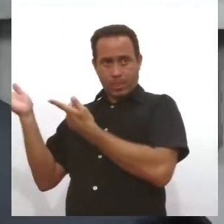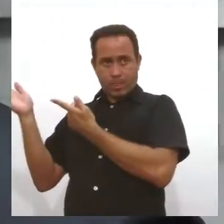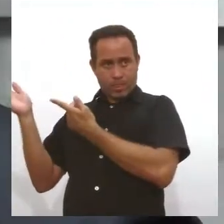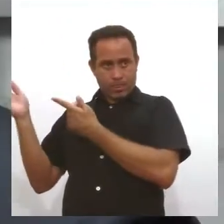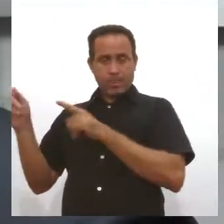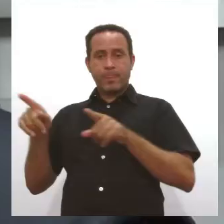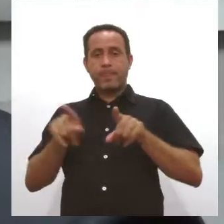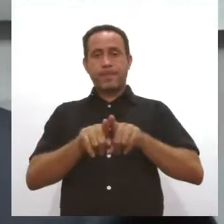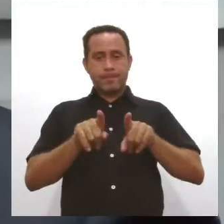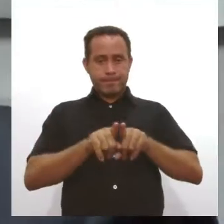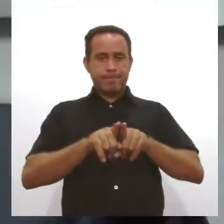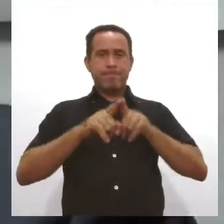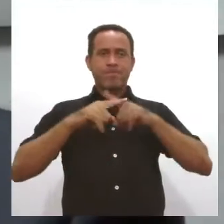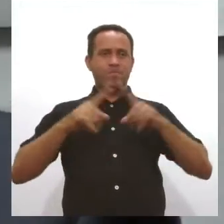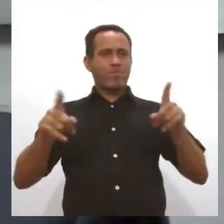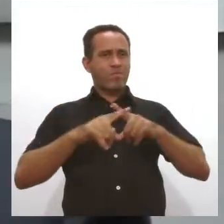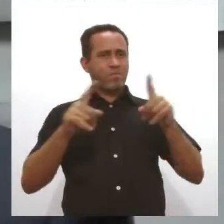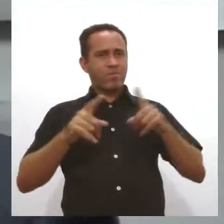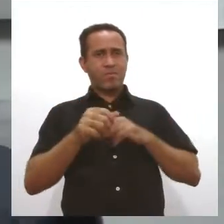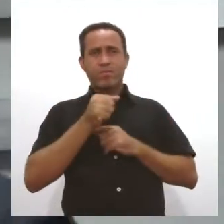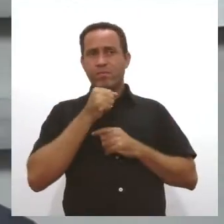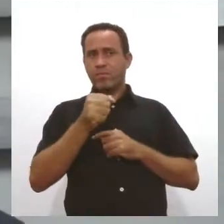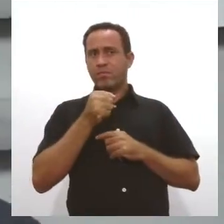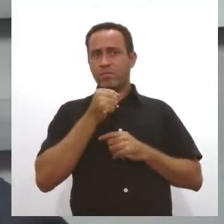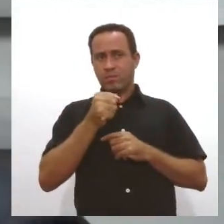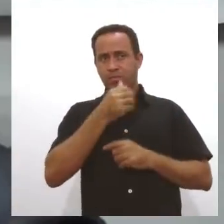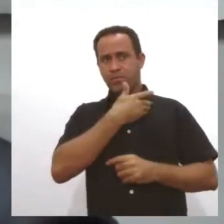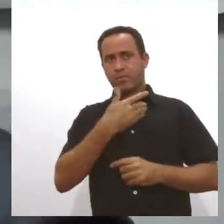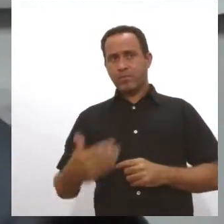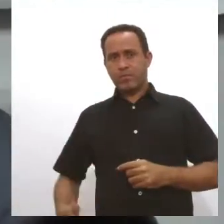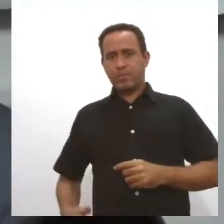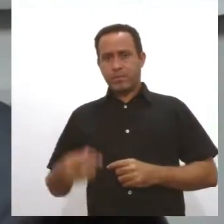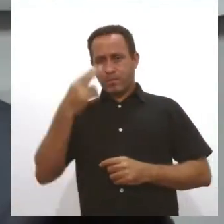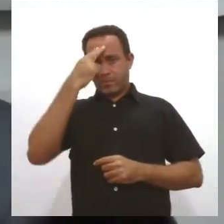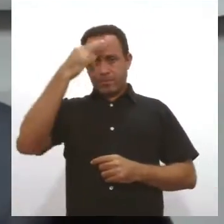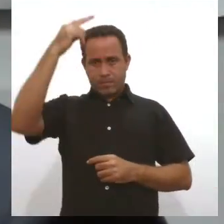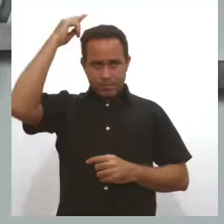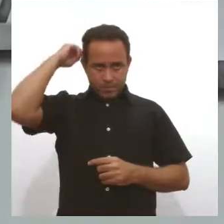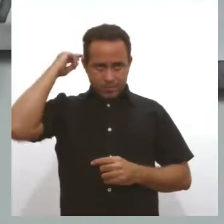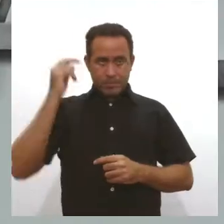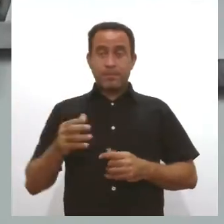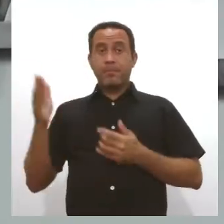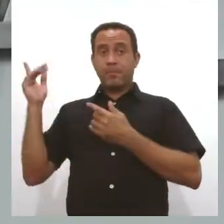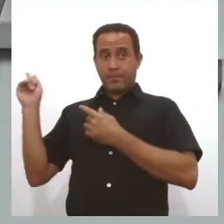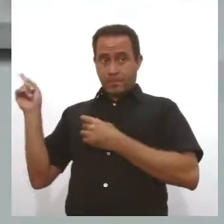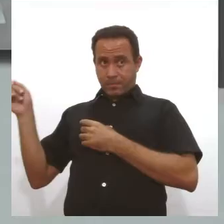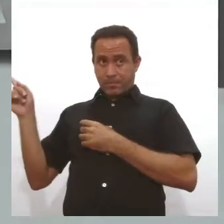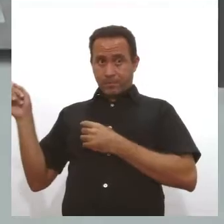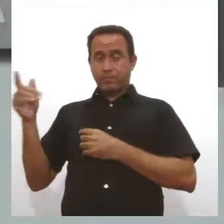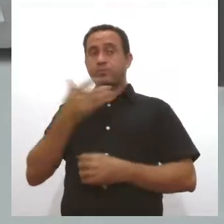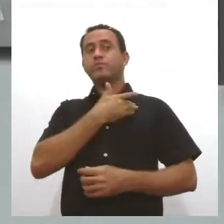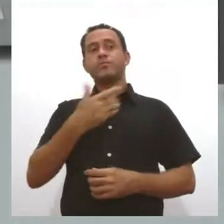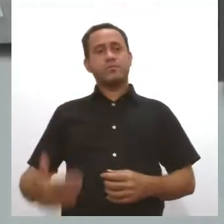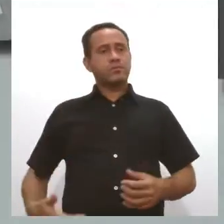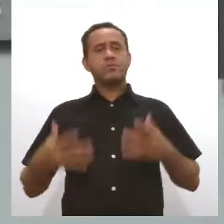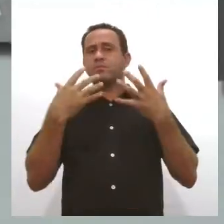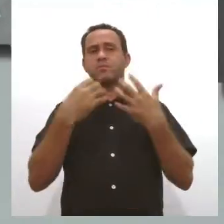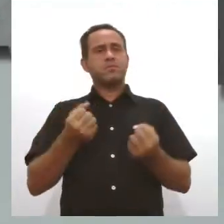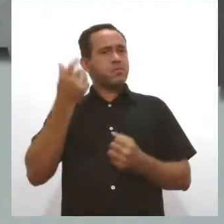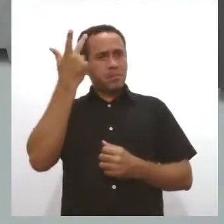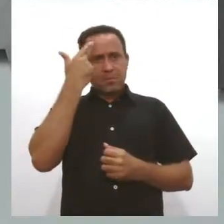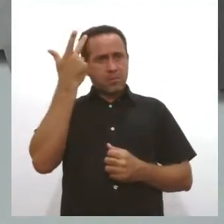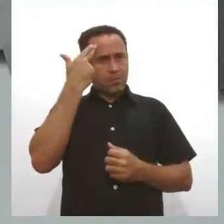Cidadania, também criticou a entrevista concedida pelo governador Belivaldo Chagas. Para ele, o governador deve aceitar as críticas